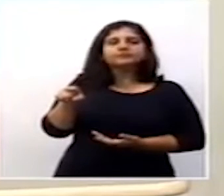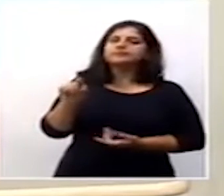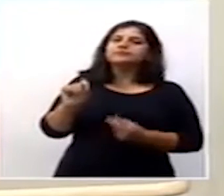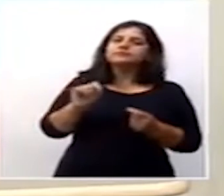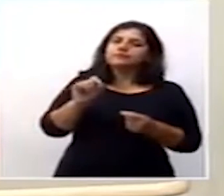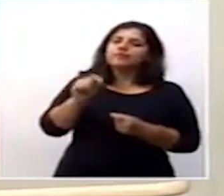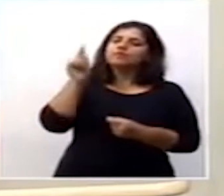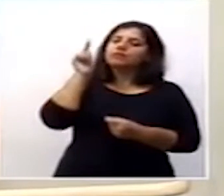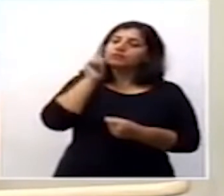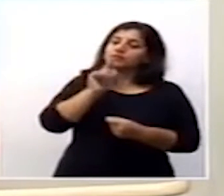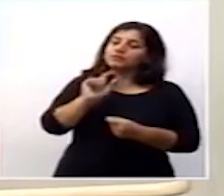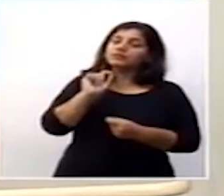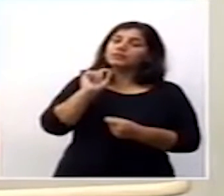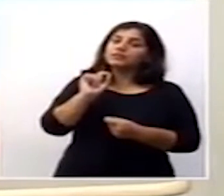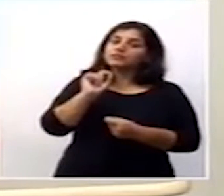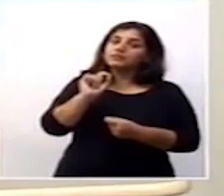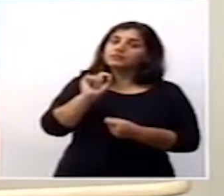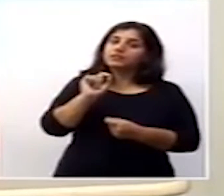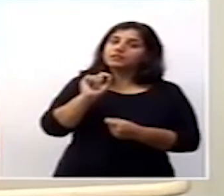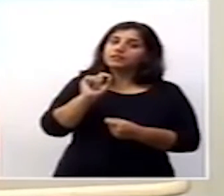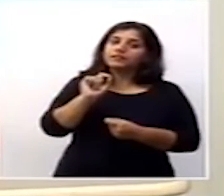que consegue